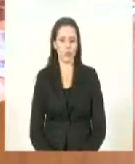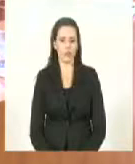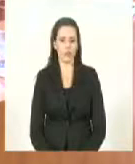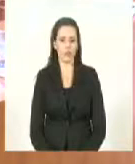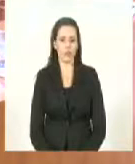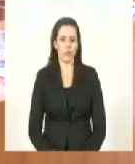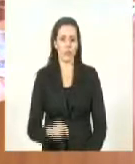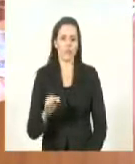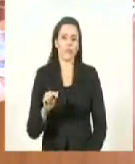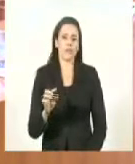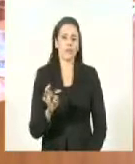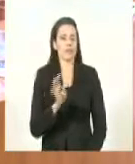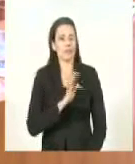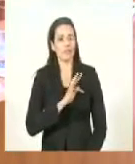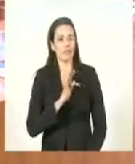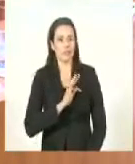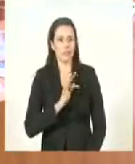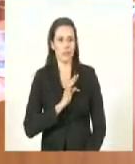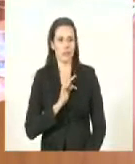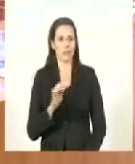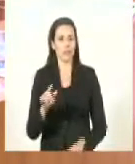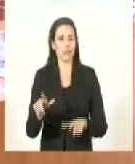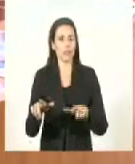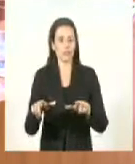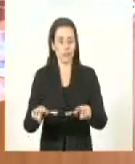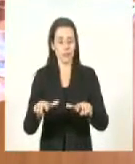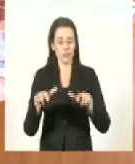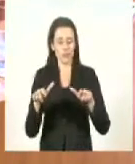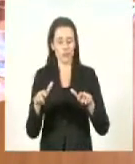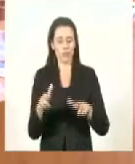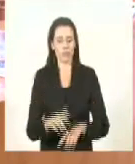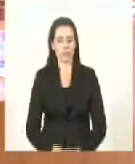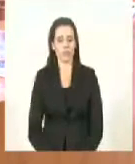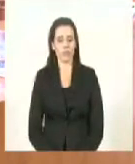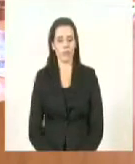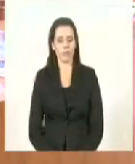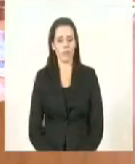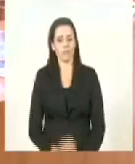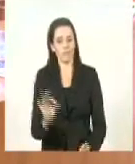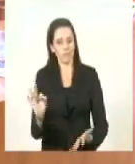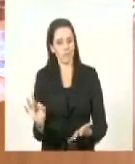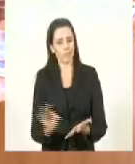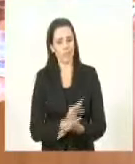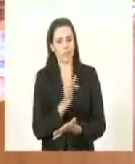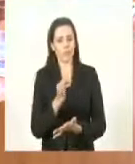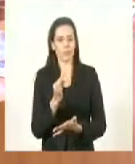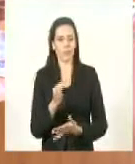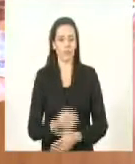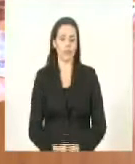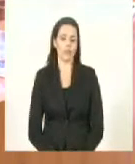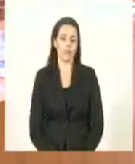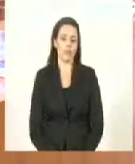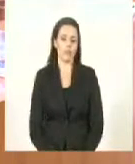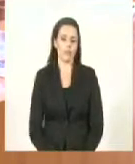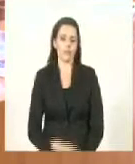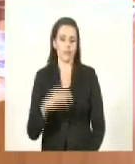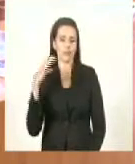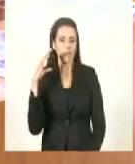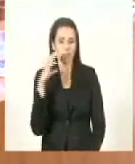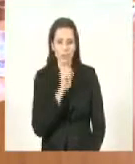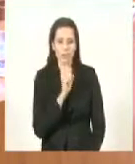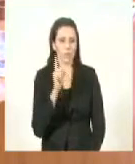técnica para contratação emergencial, não é item